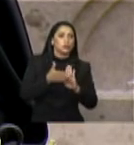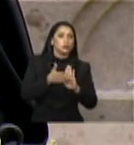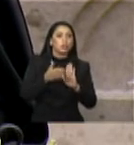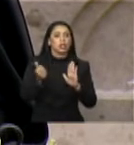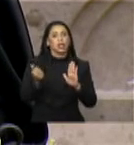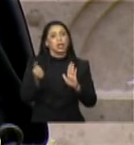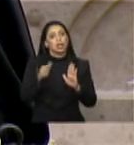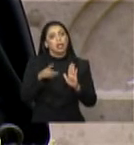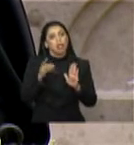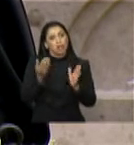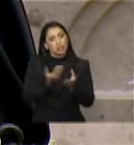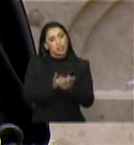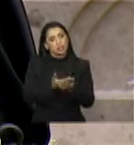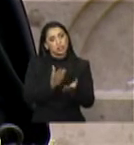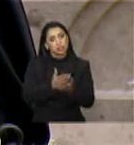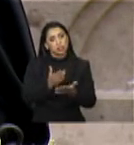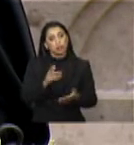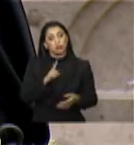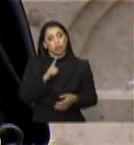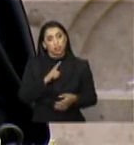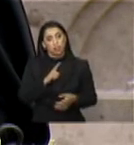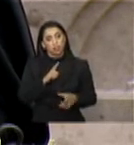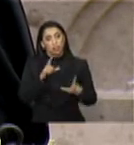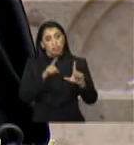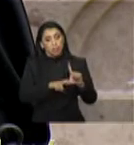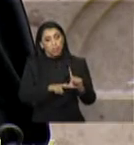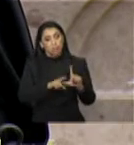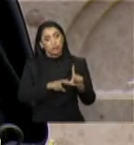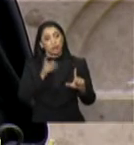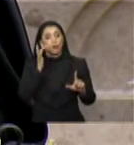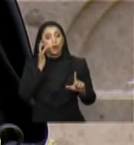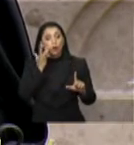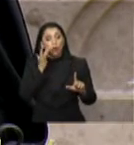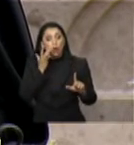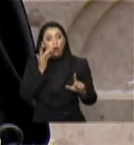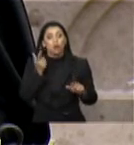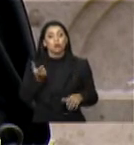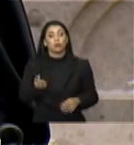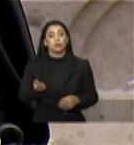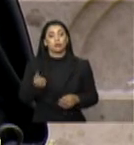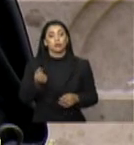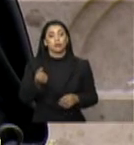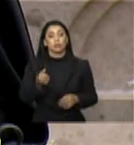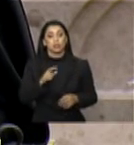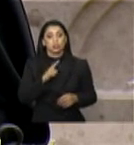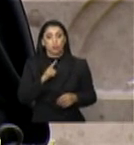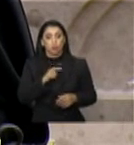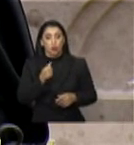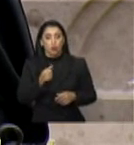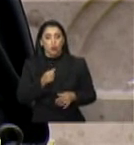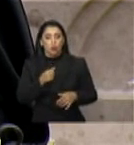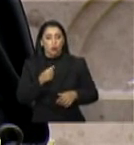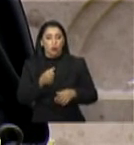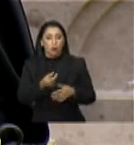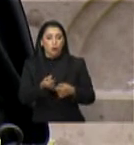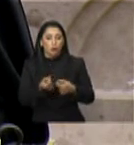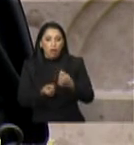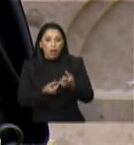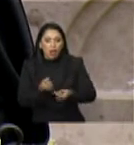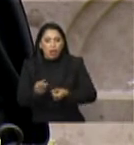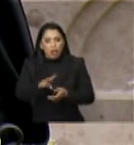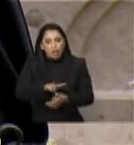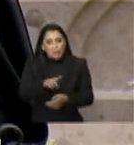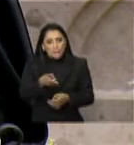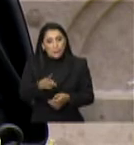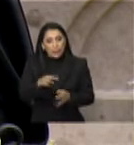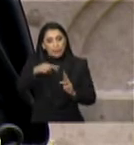repetição de débito suposto que a discussão dissesse com ouro enquanto ativo financeiro outro instrumento cambial previsto nos incisos